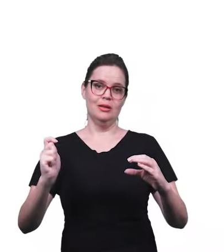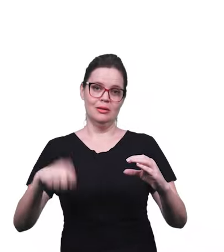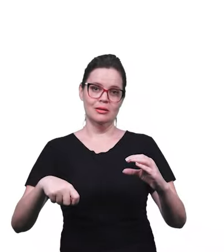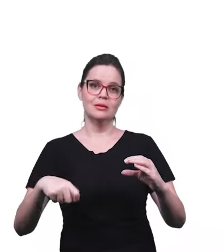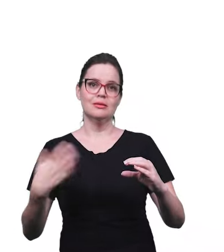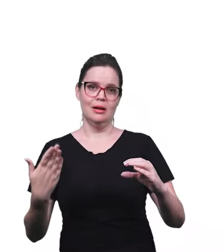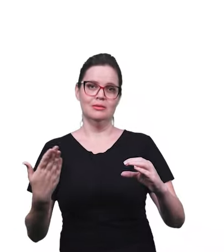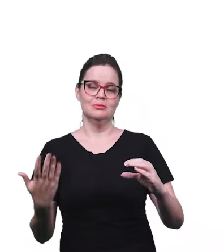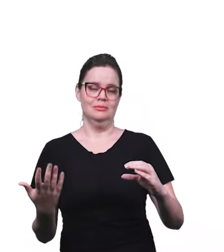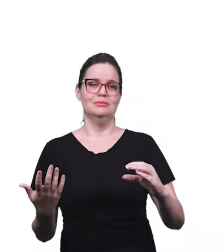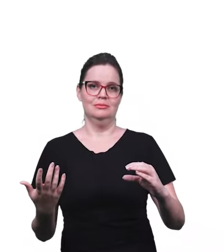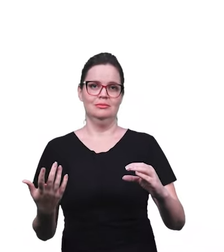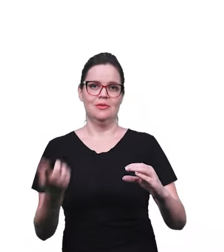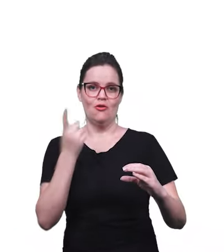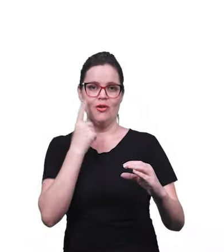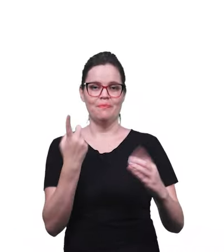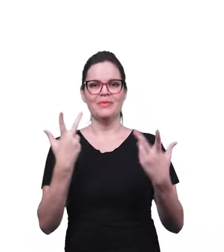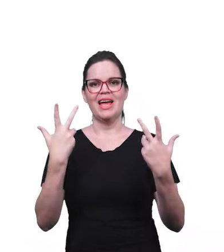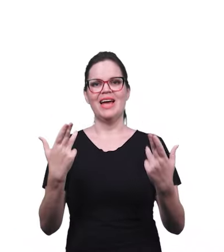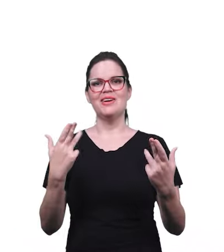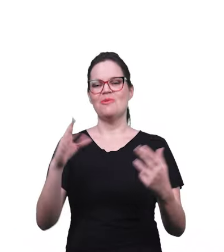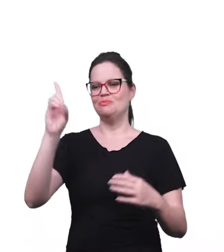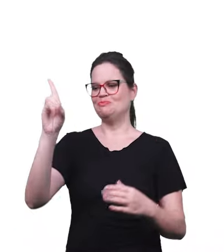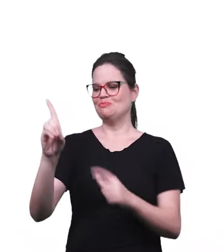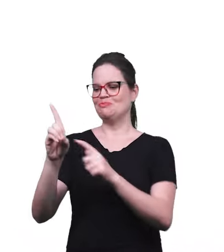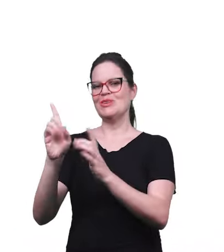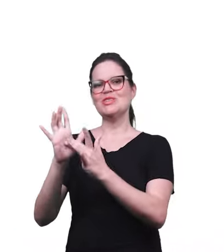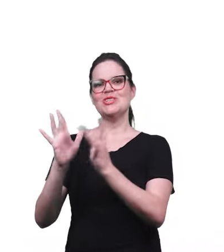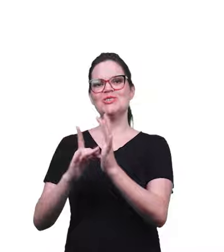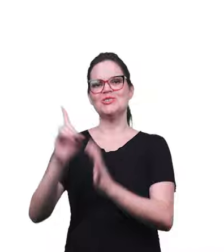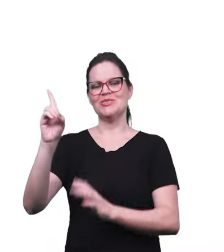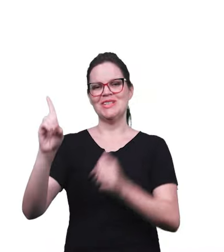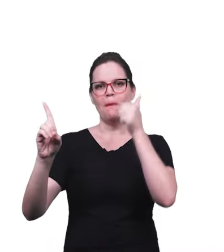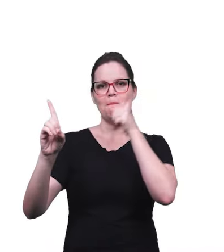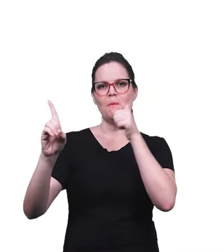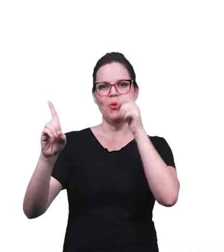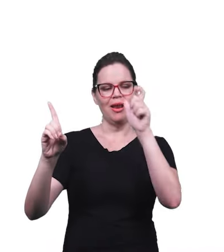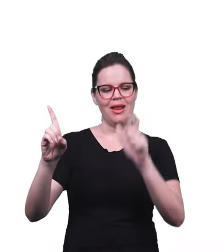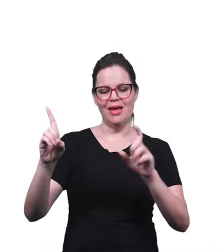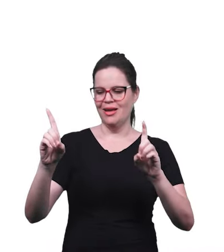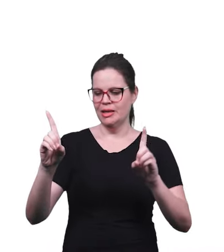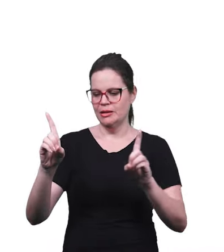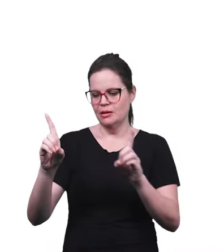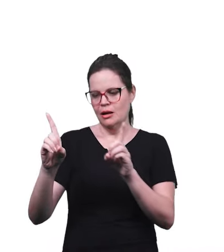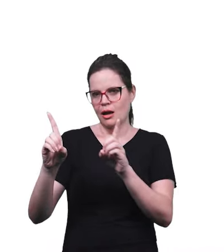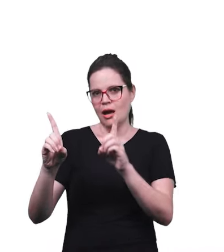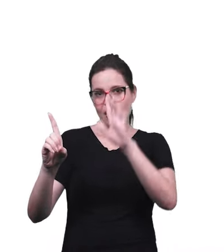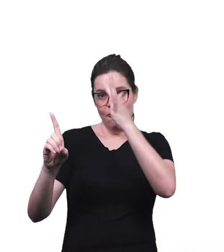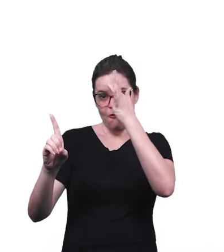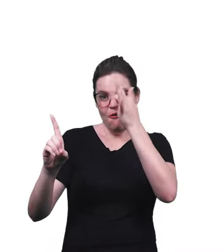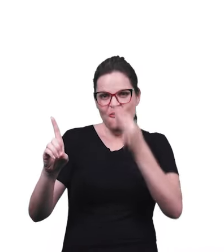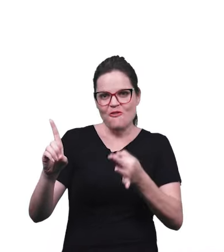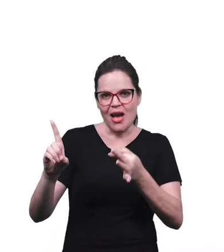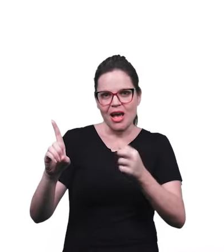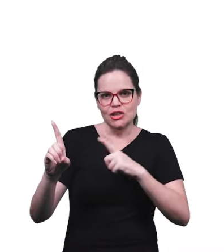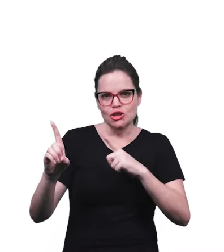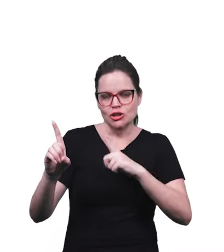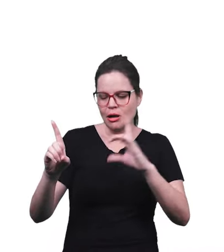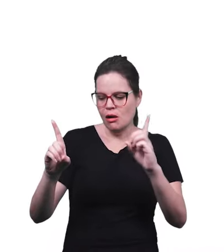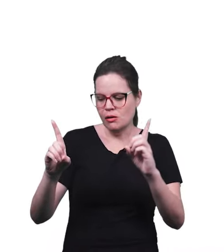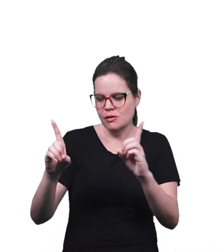mulher samaritana, né? Aquela mulher recebeu luz, recebeu poder, recebeu virtude, porque ela tocou com a fé. Né? Então tem